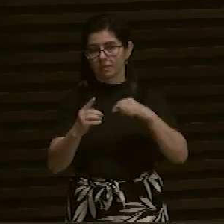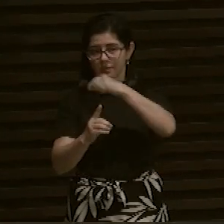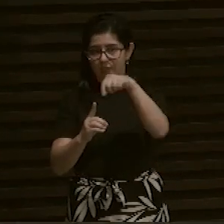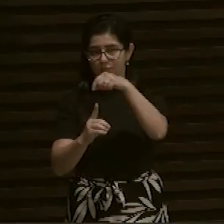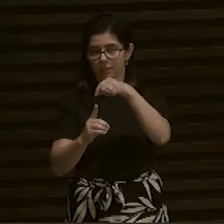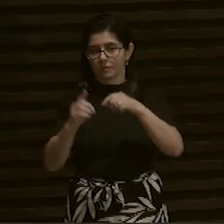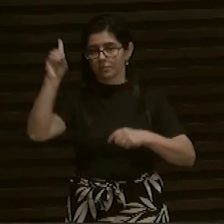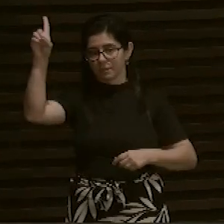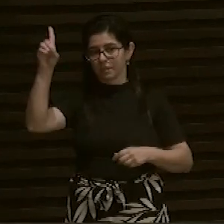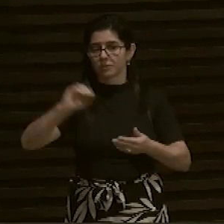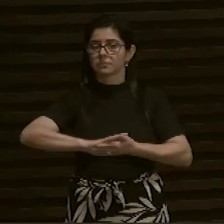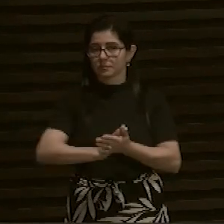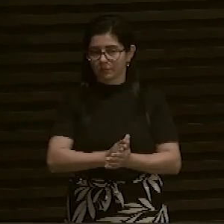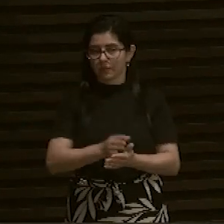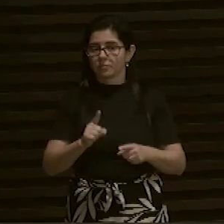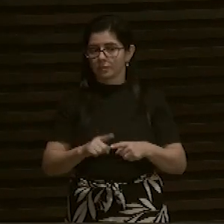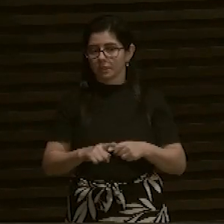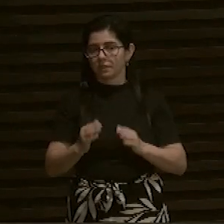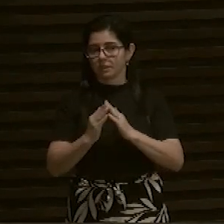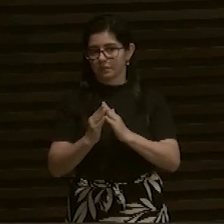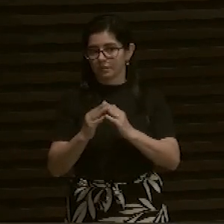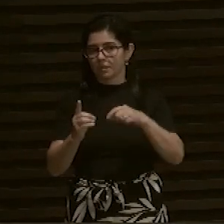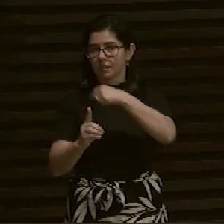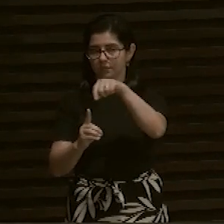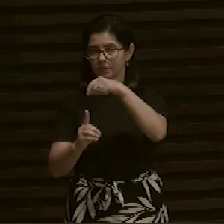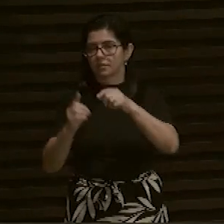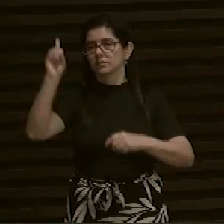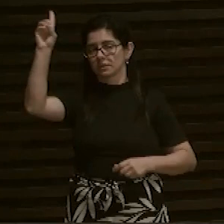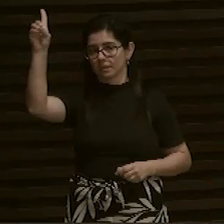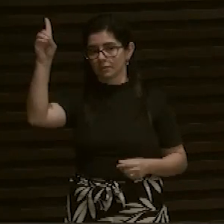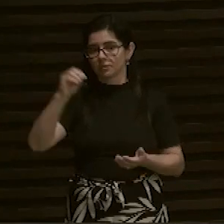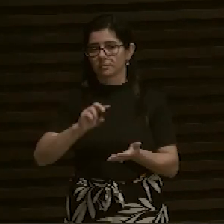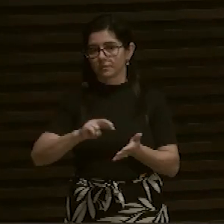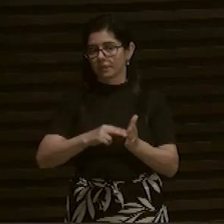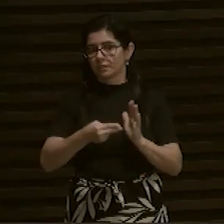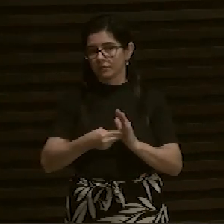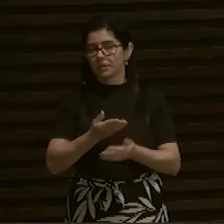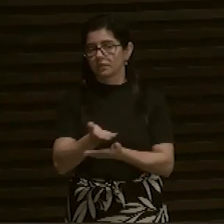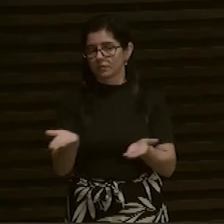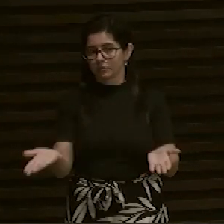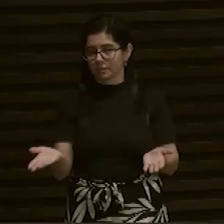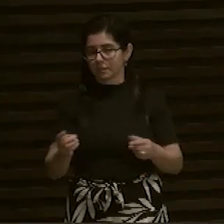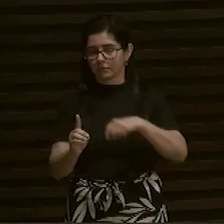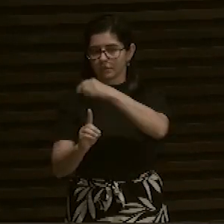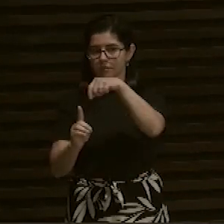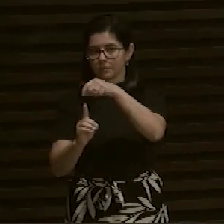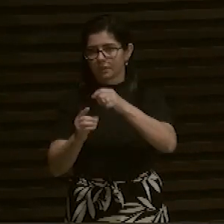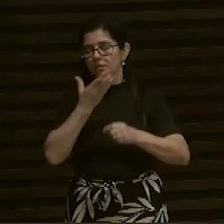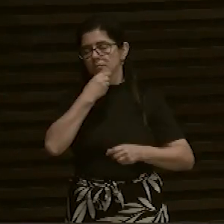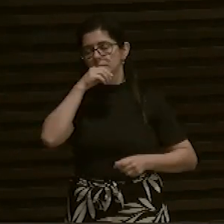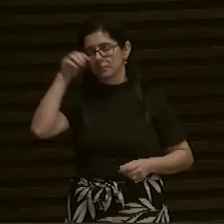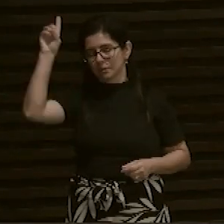pois o santuário de Deus, que são vocês, é sagrado. Pai amado, coloco diante de Ti esse